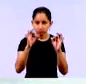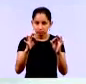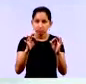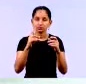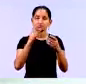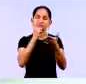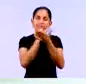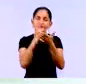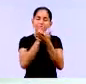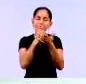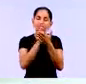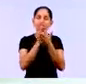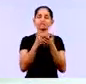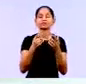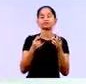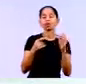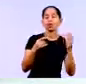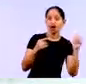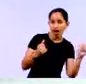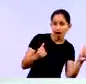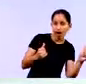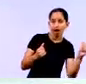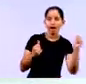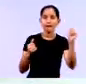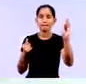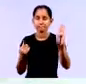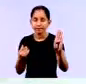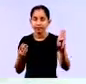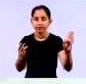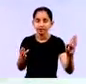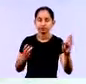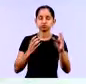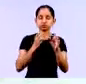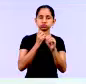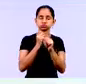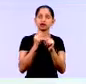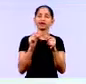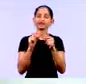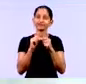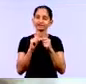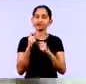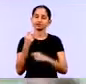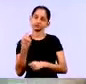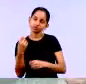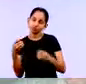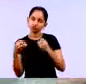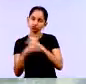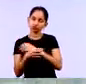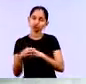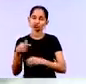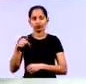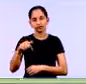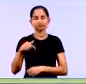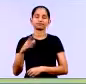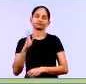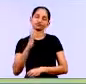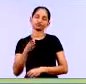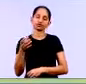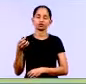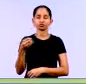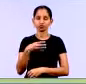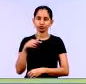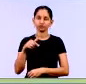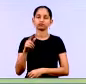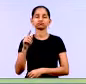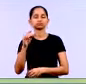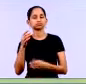o custo de matéria-prima beta. Custo de matéria-prima alfa mais o custo de matéria-prima beta vai dar, ó. Vamos pegar aqui,